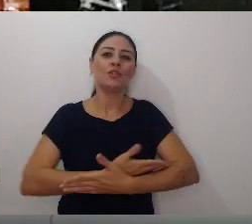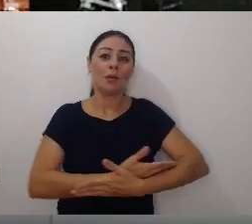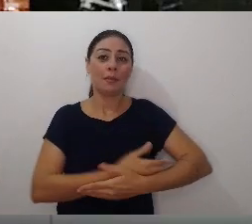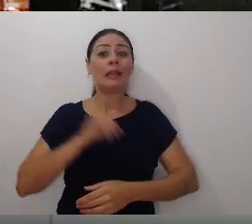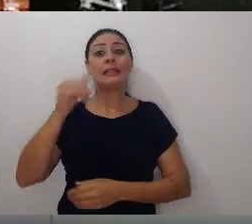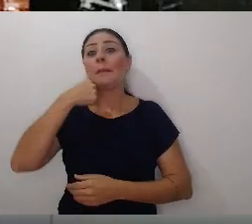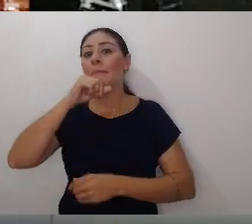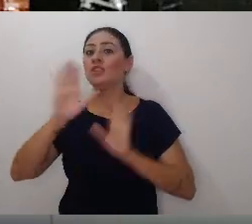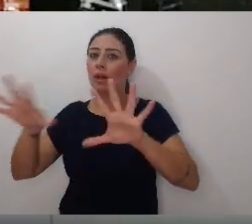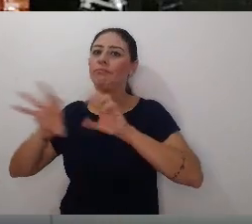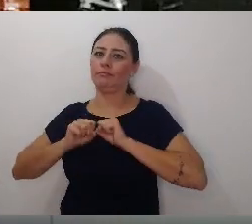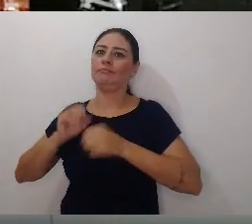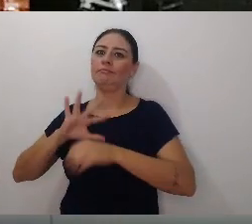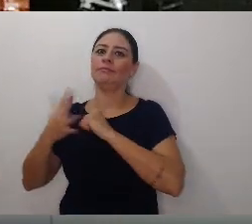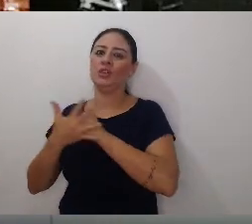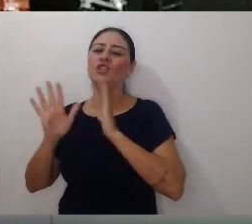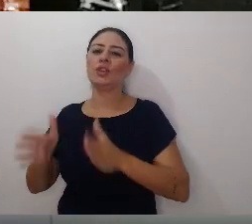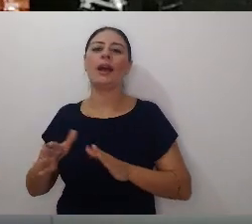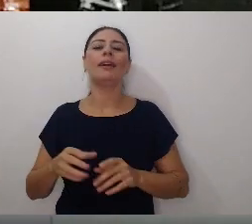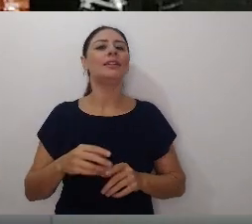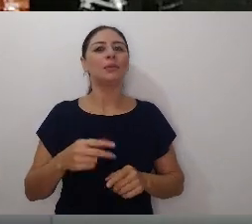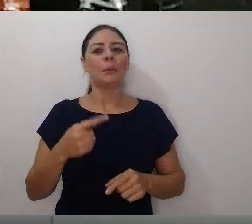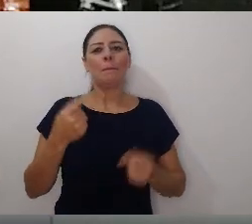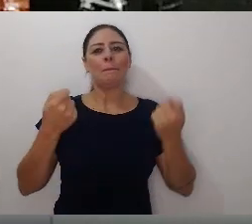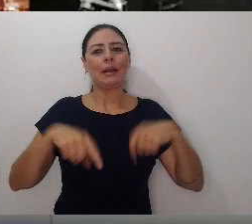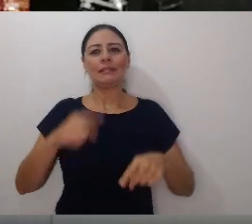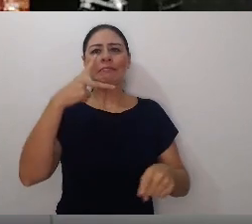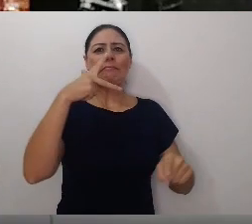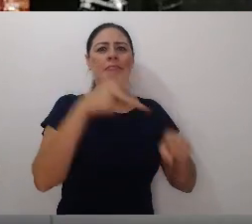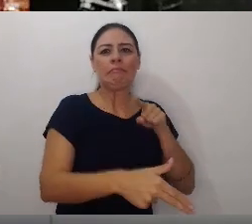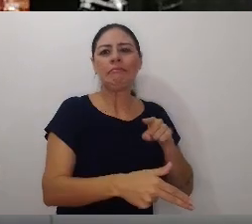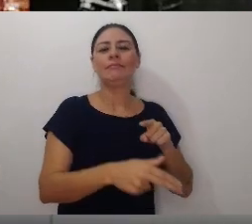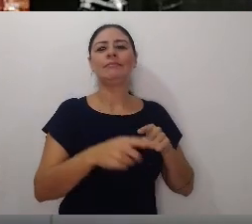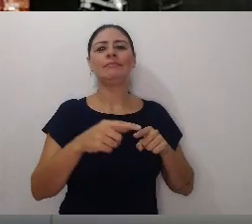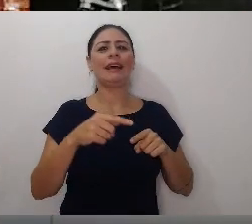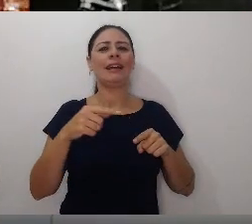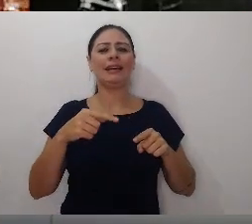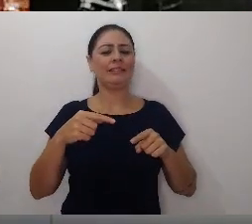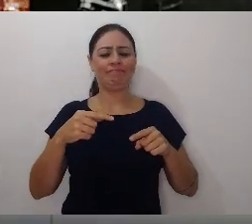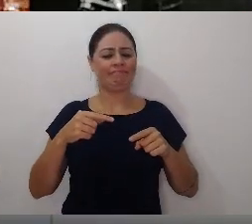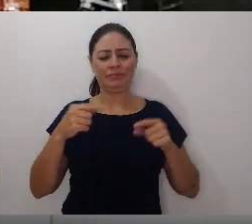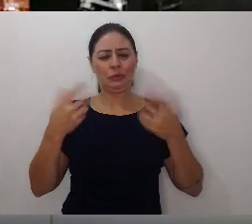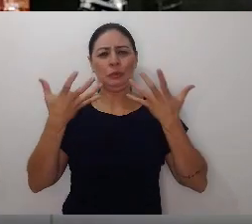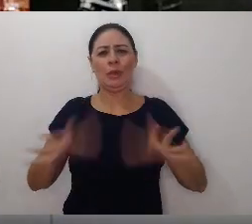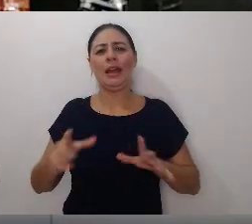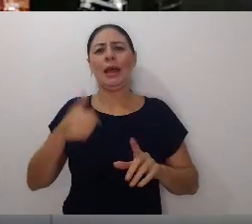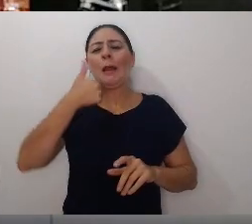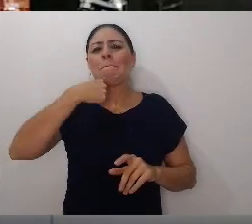tem anticorpo contra a Covid, se a mãe já teve um contato. Então, não precisa,